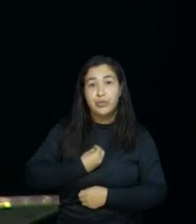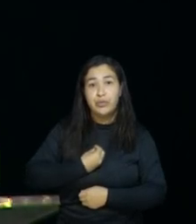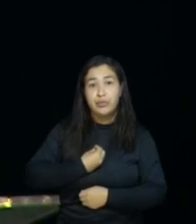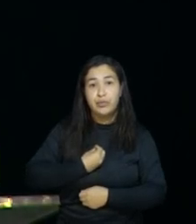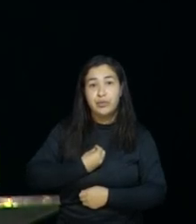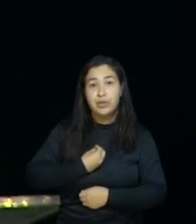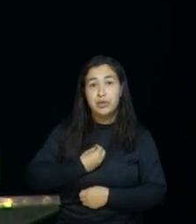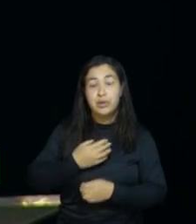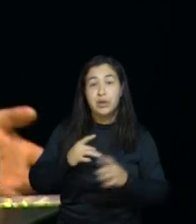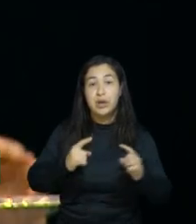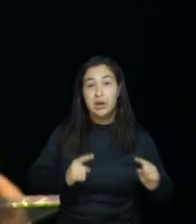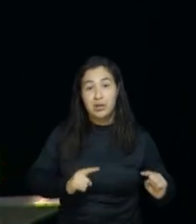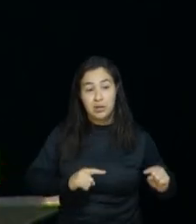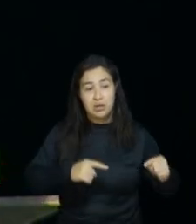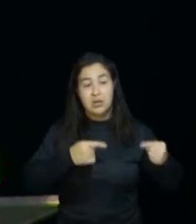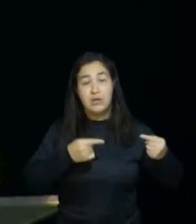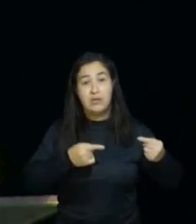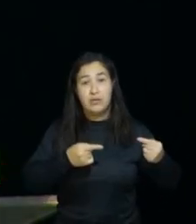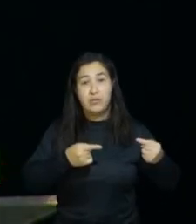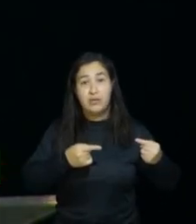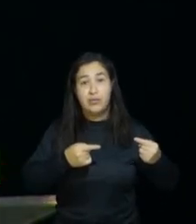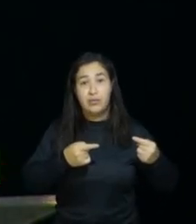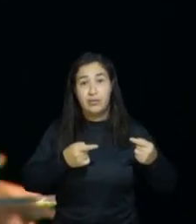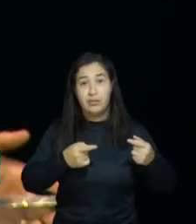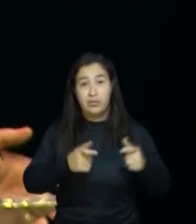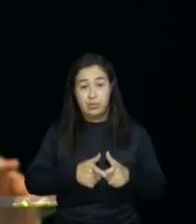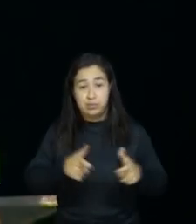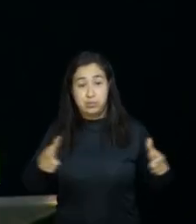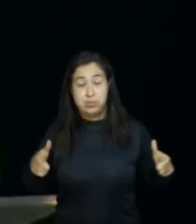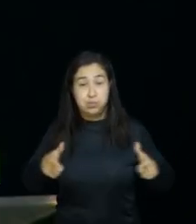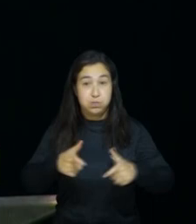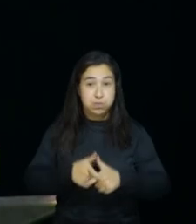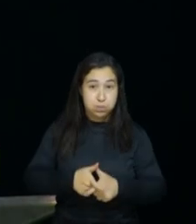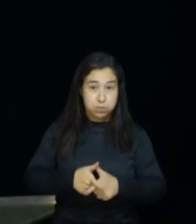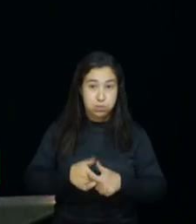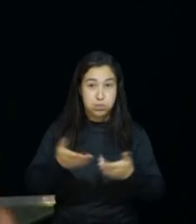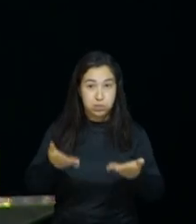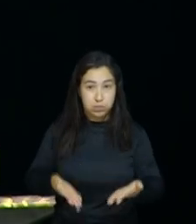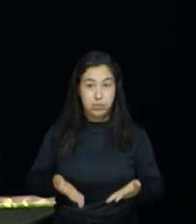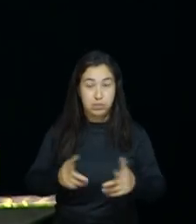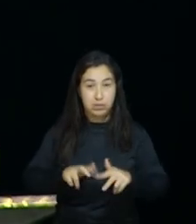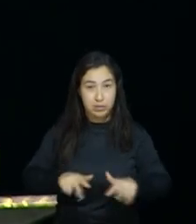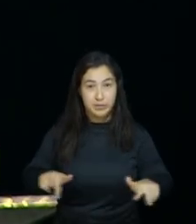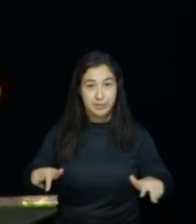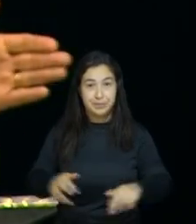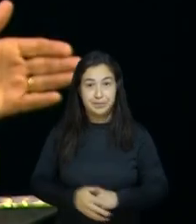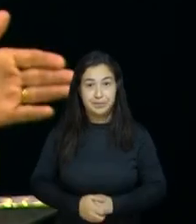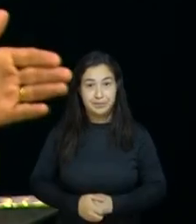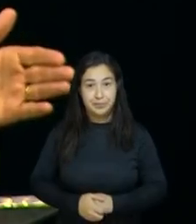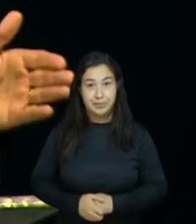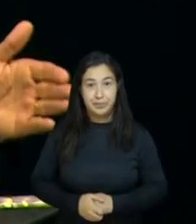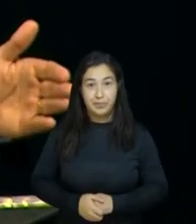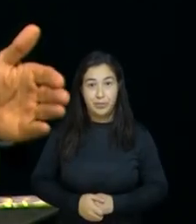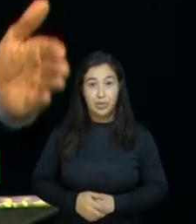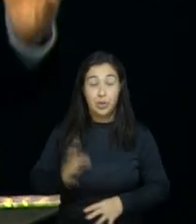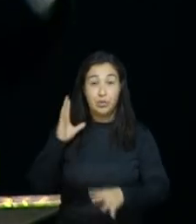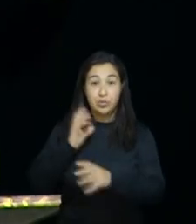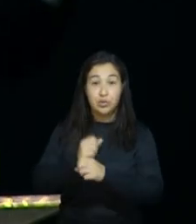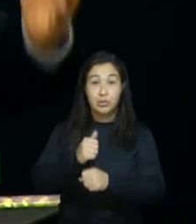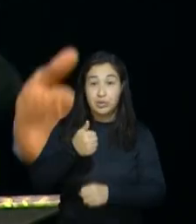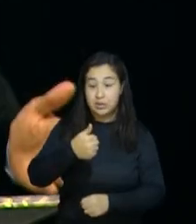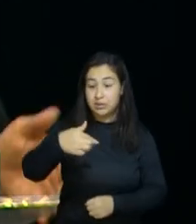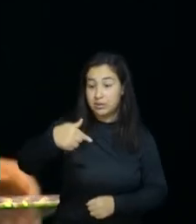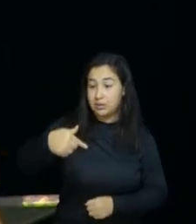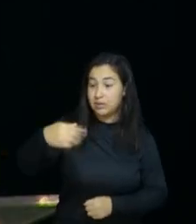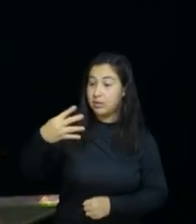pequenos desafios de cada uma das nossas cidades. E aqui posso destacar que, ao longo dos seus 174 anos de história